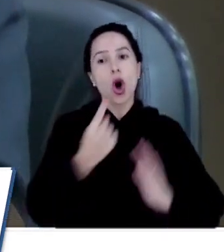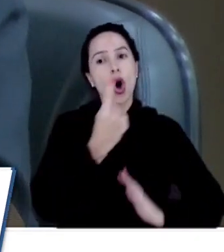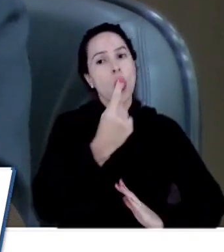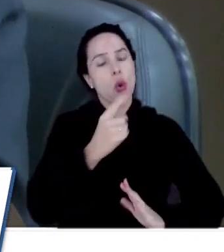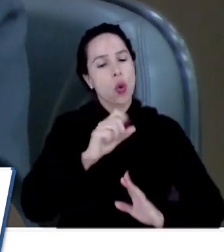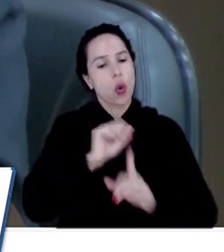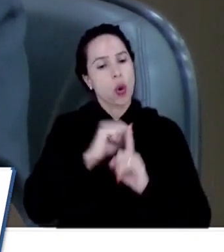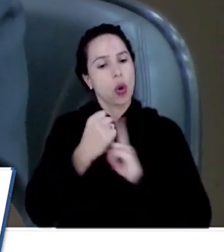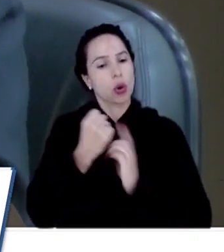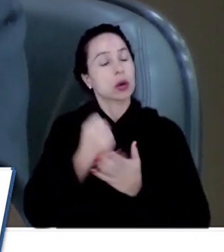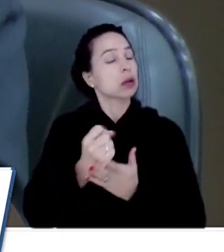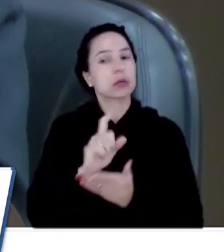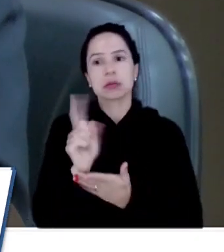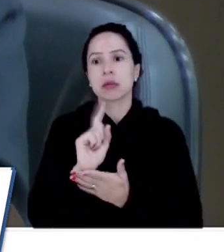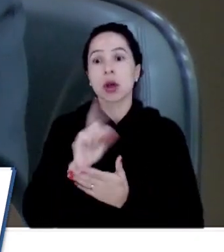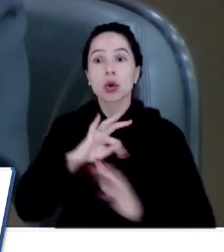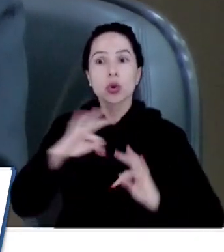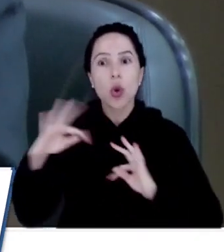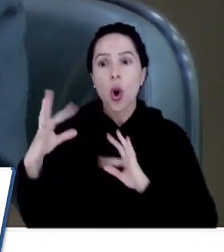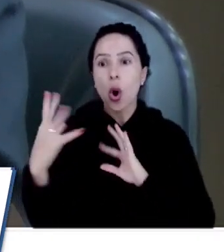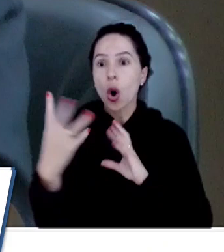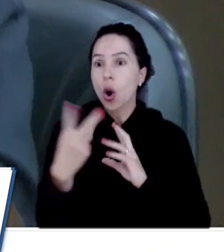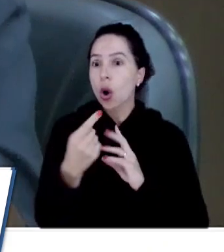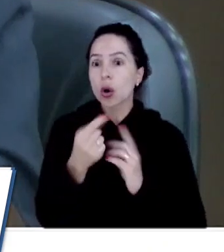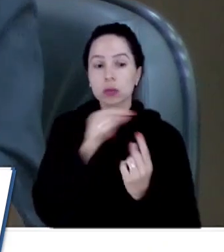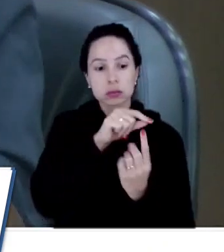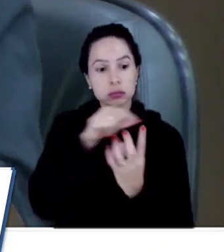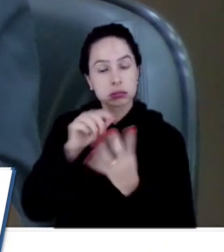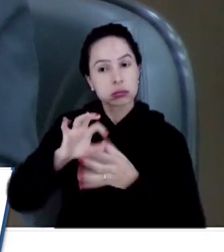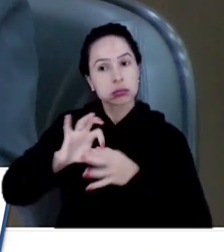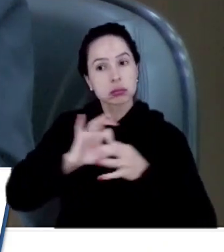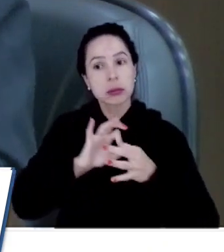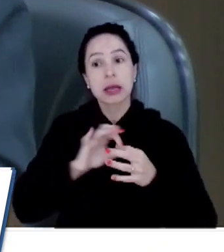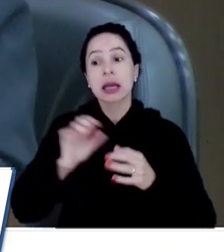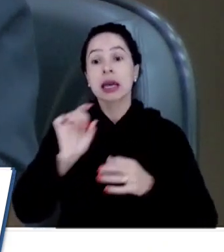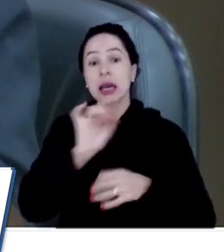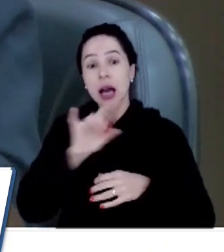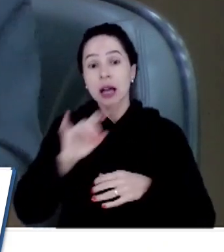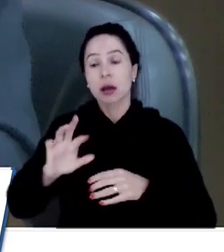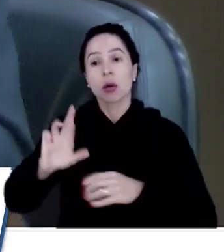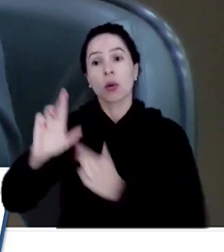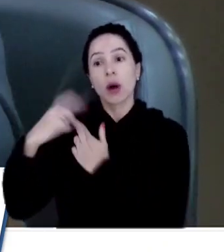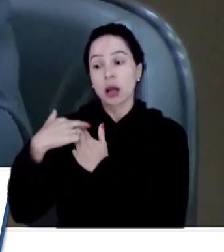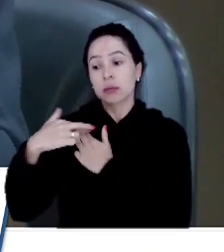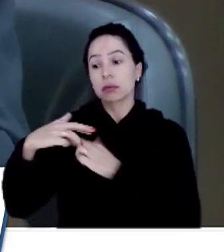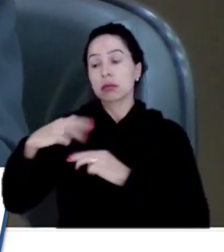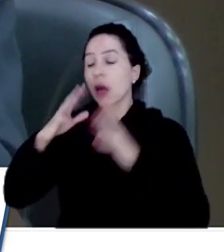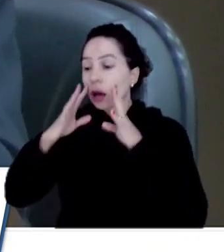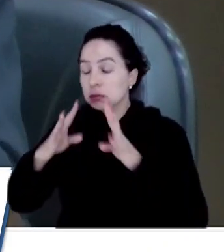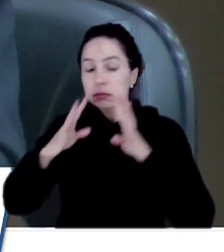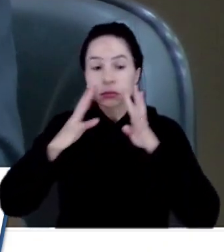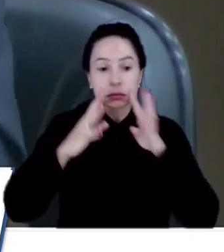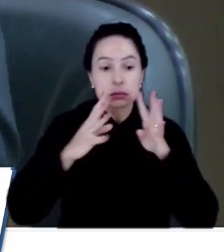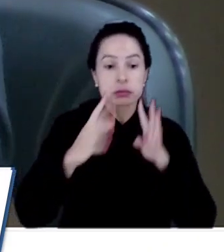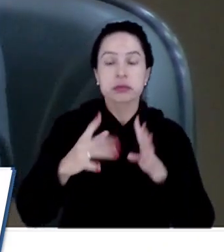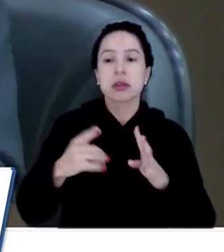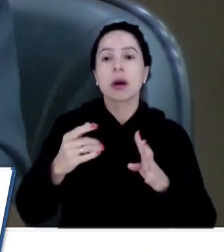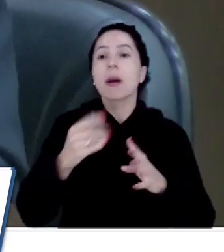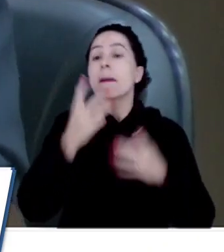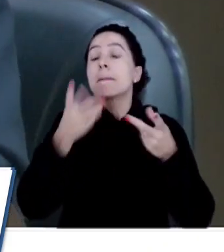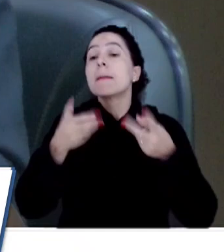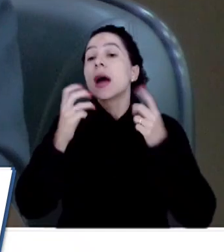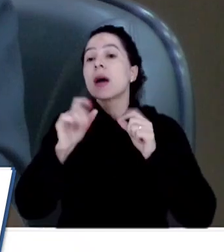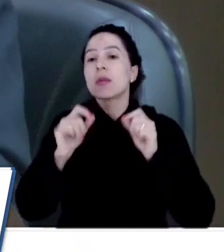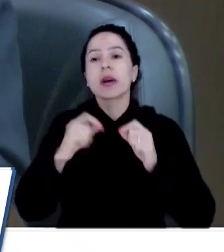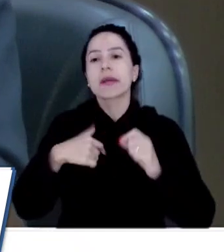assistência, tem a ver com todo mundo. E cada um tem que cuidar do seu quadrado e resolver as questões. E o que nós estamos percebendo é que não tem